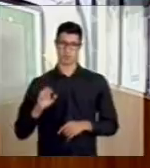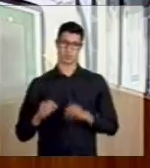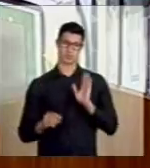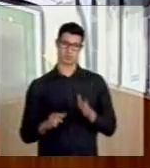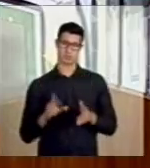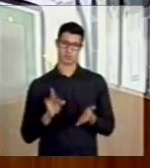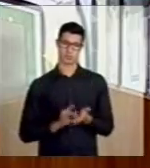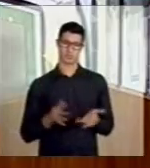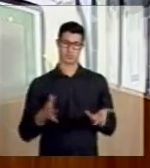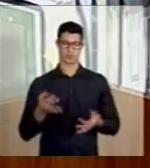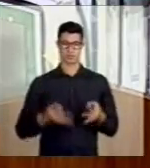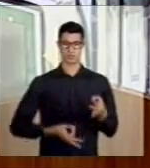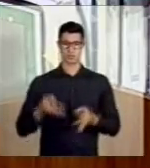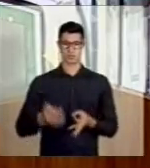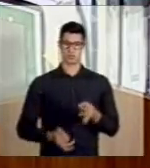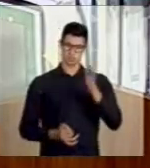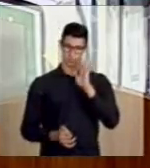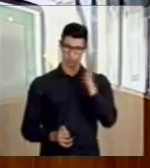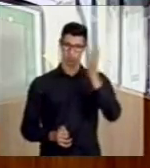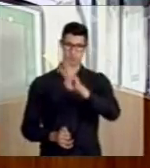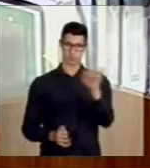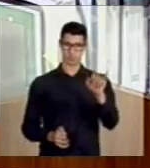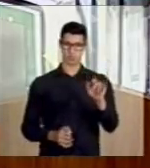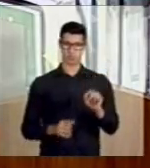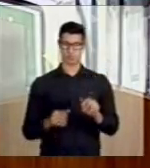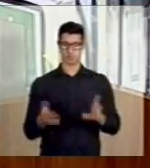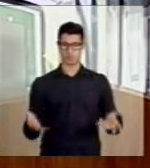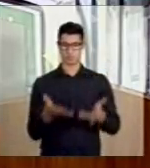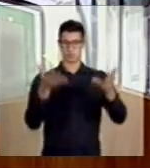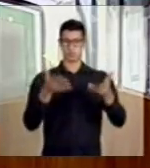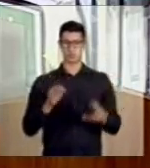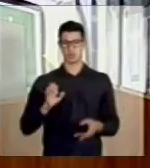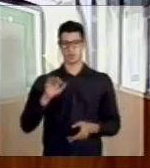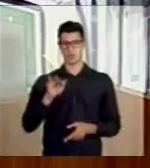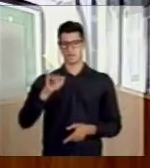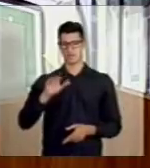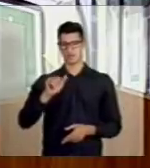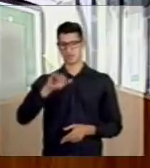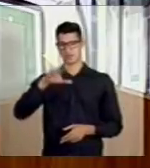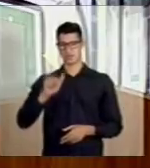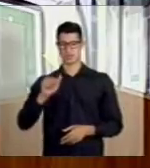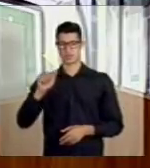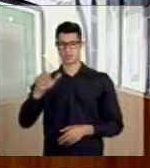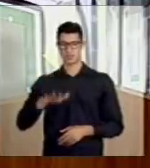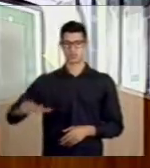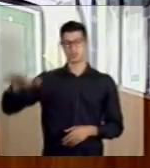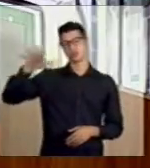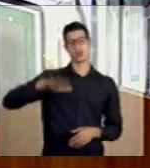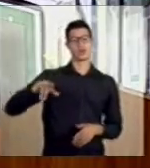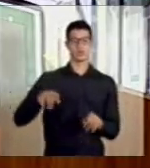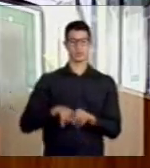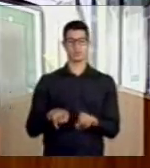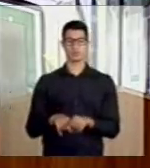venha a proferir nesse julgamento, uma decisão que vai se revestir de eficácia geral erga omnes e